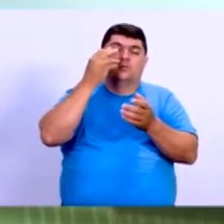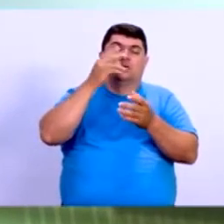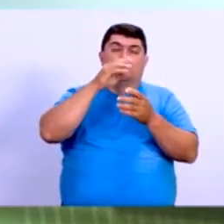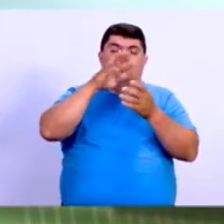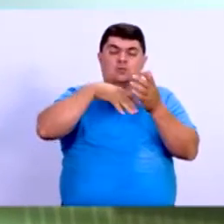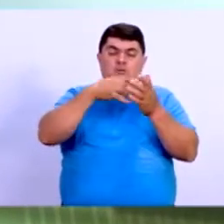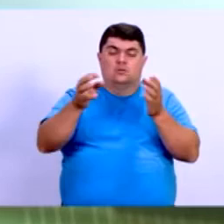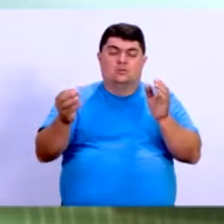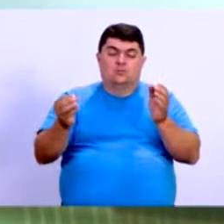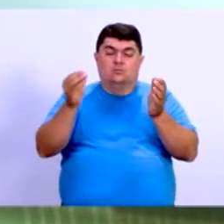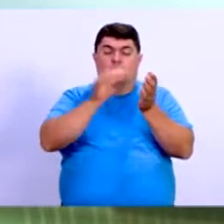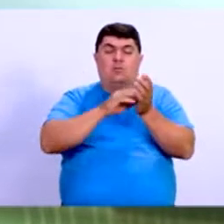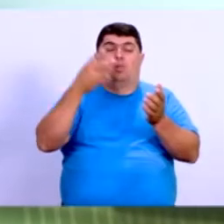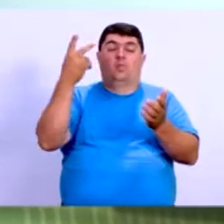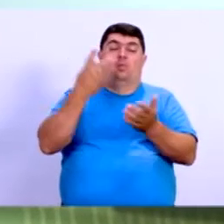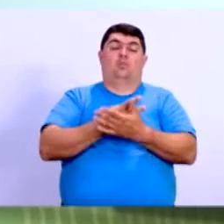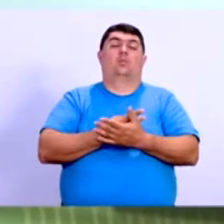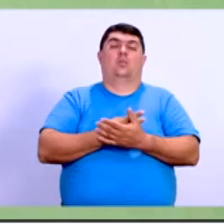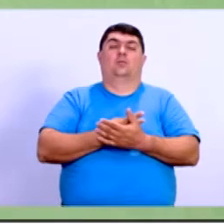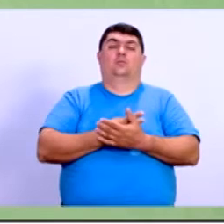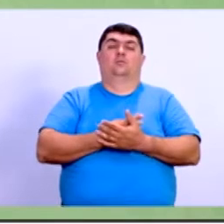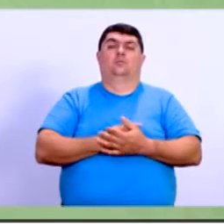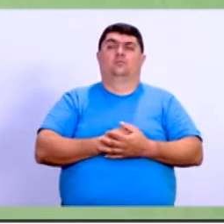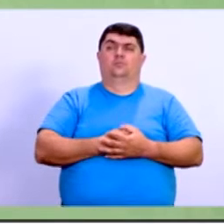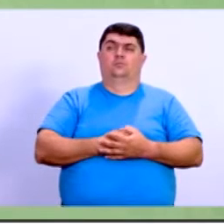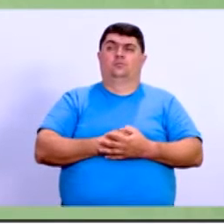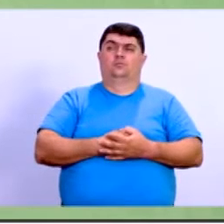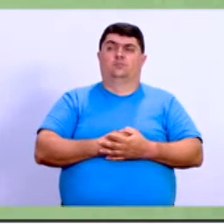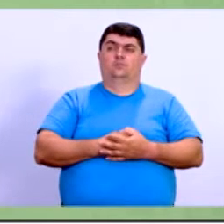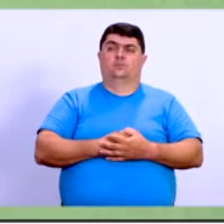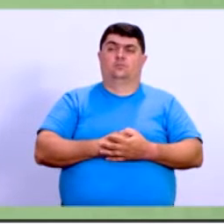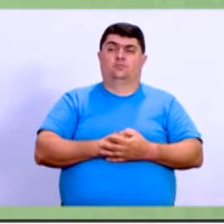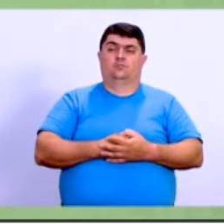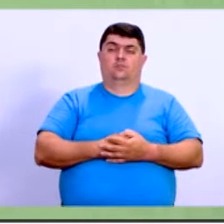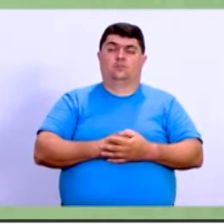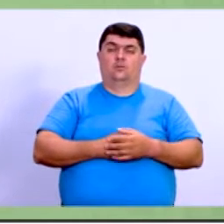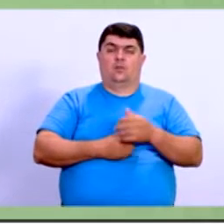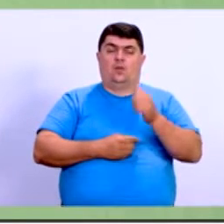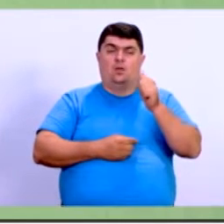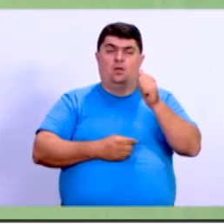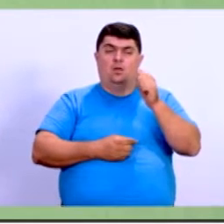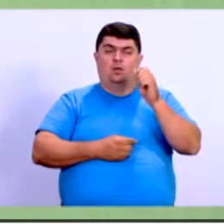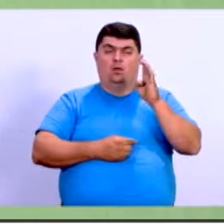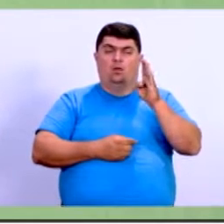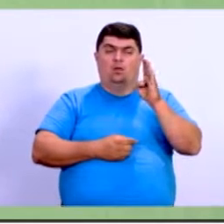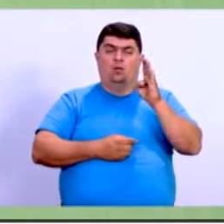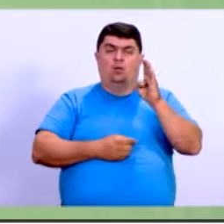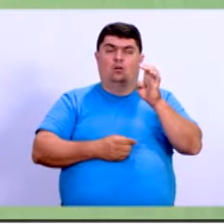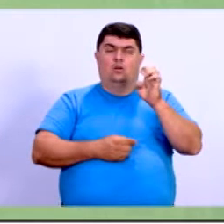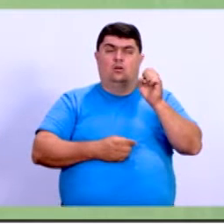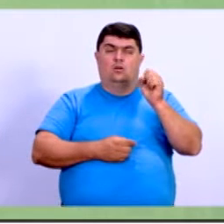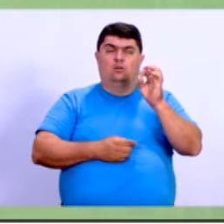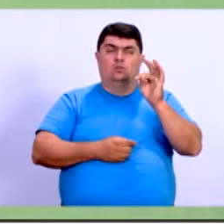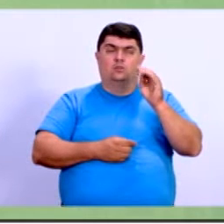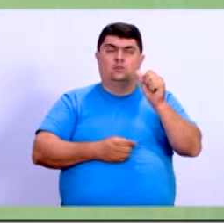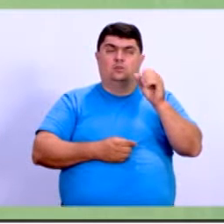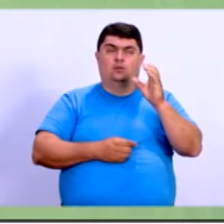erradas para você, tá? Então, na abstração, nós utilizamos